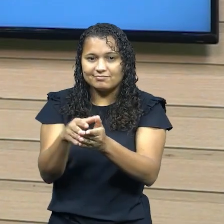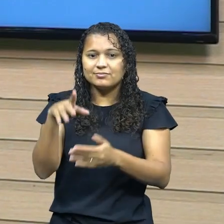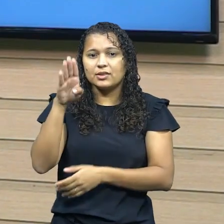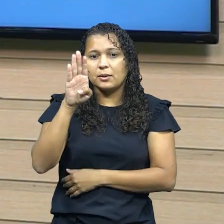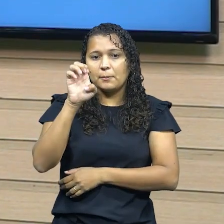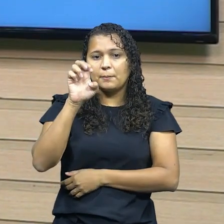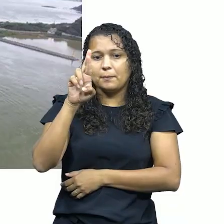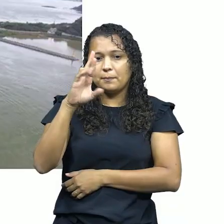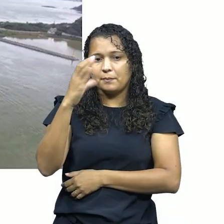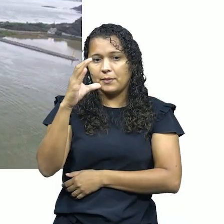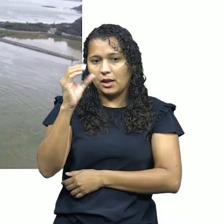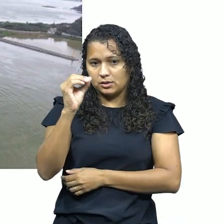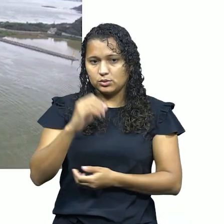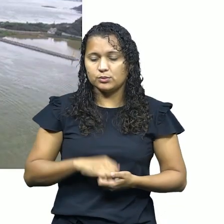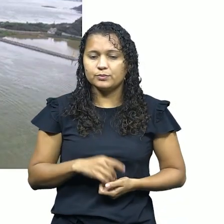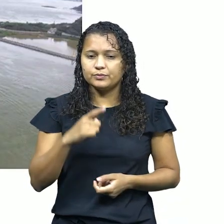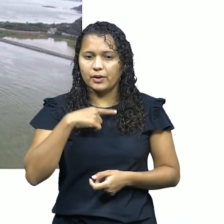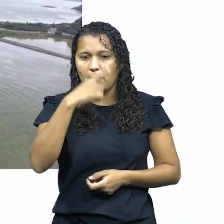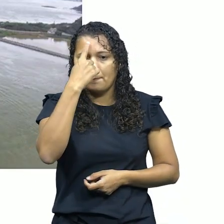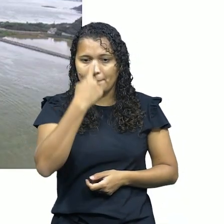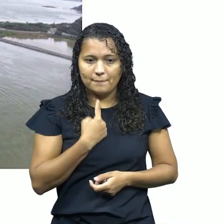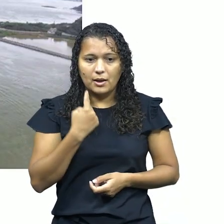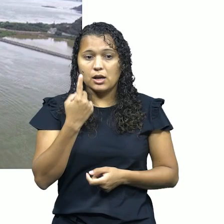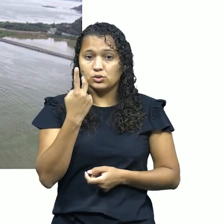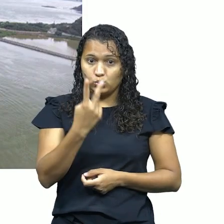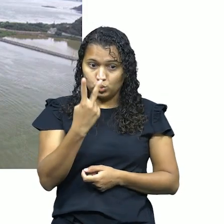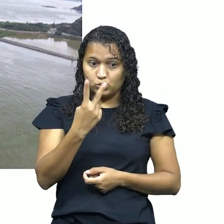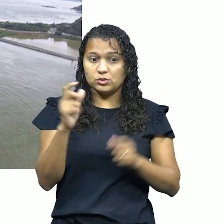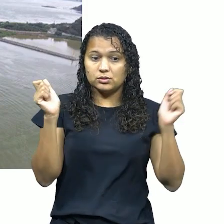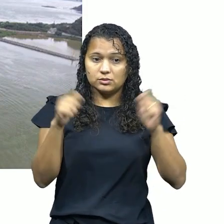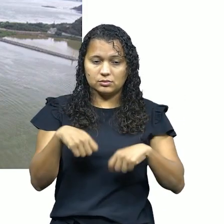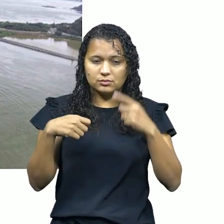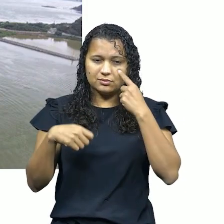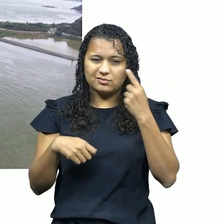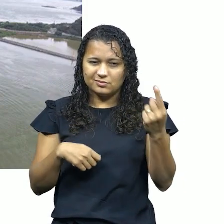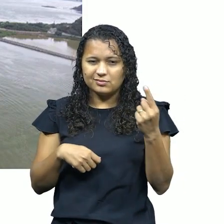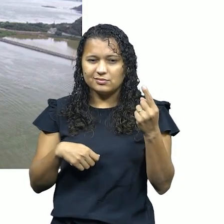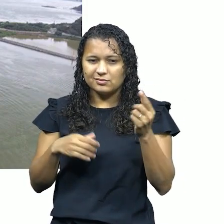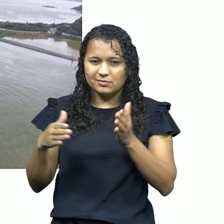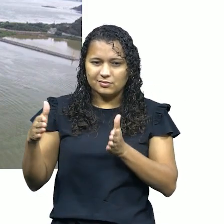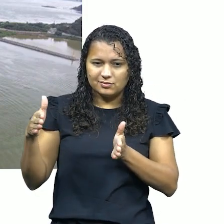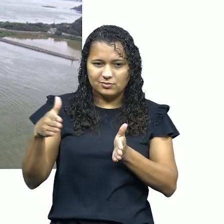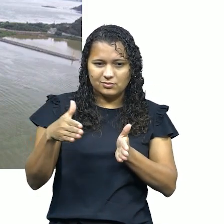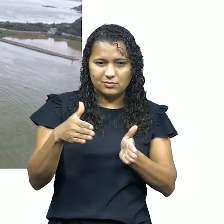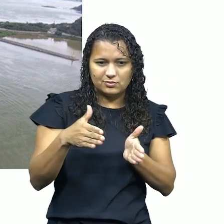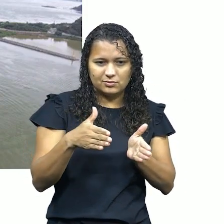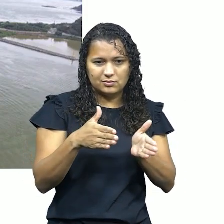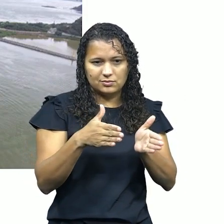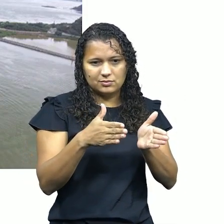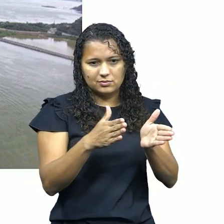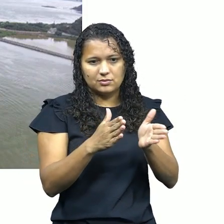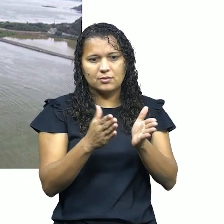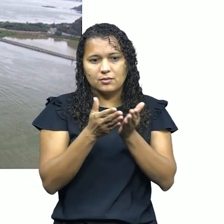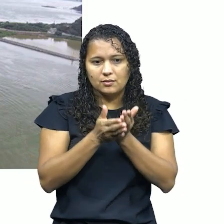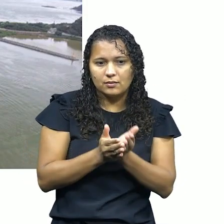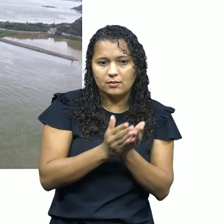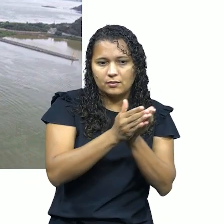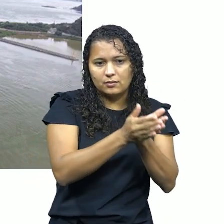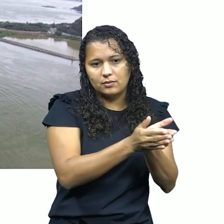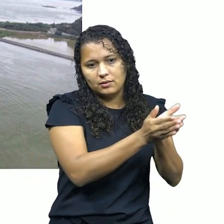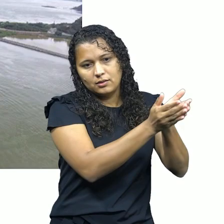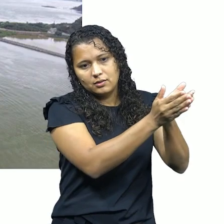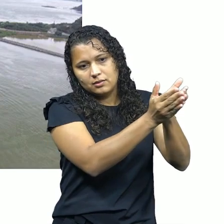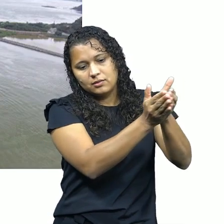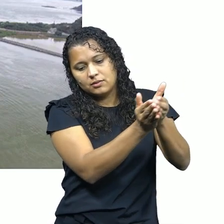de atracação. Então, eu trouxe aqui duas imagens, uma que a gente consegue ver perfeitamente o canal de acesso e o navio no meio, né, ou